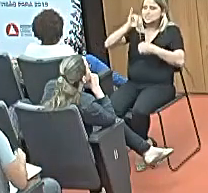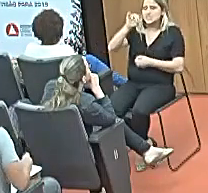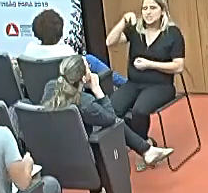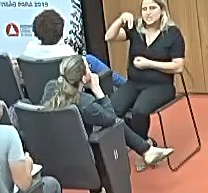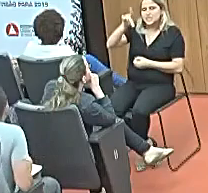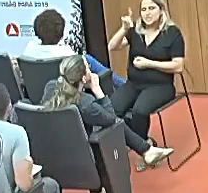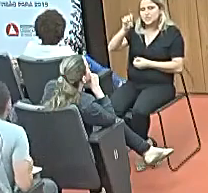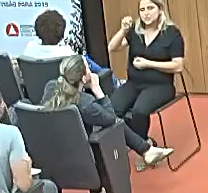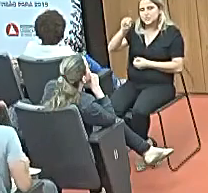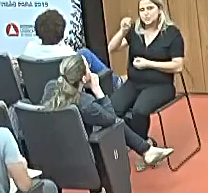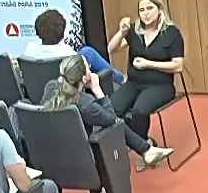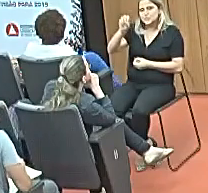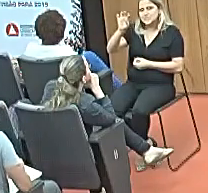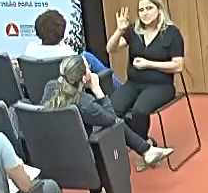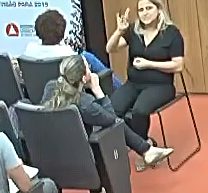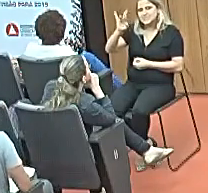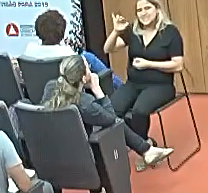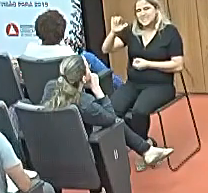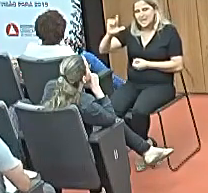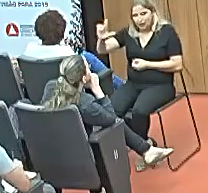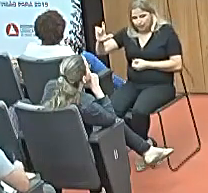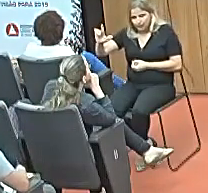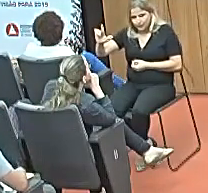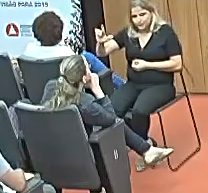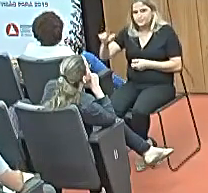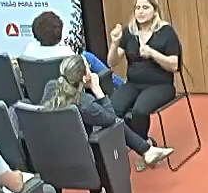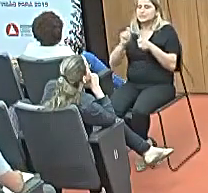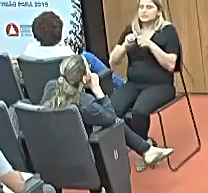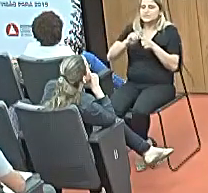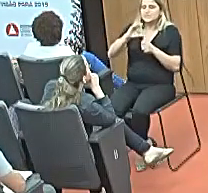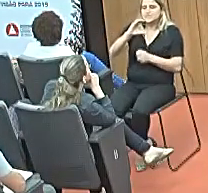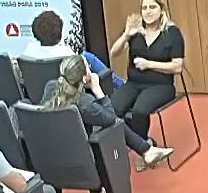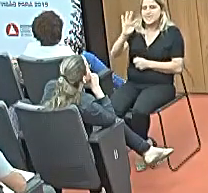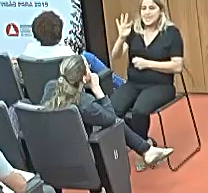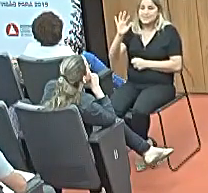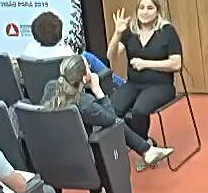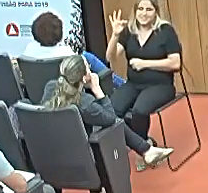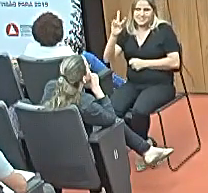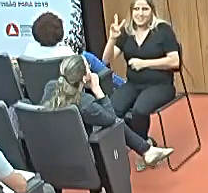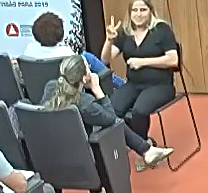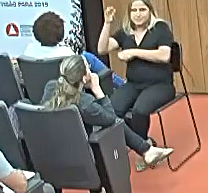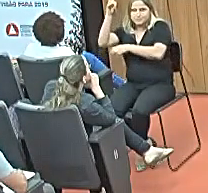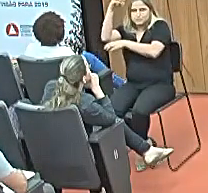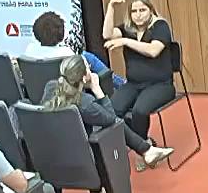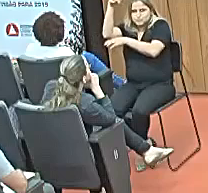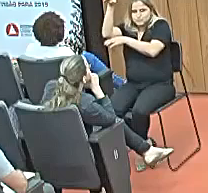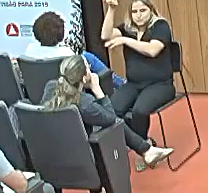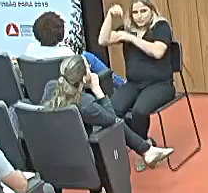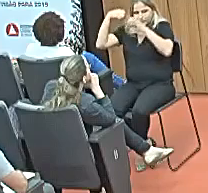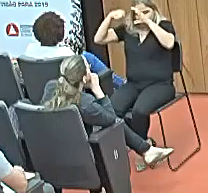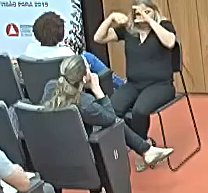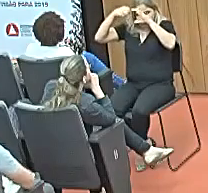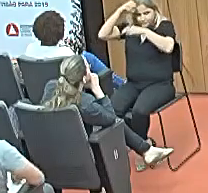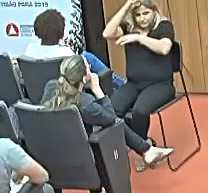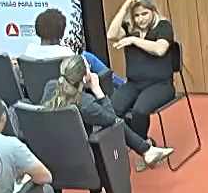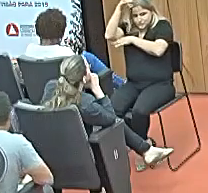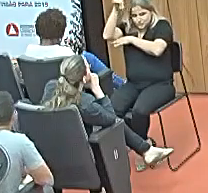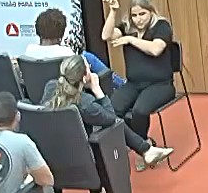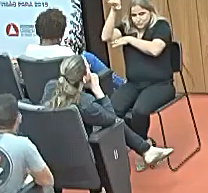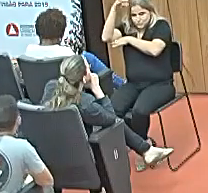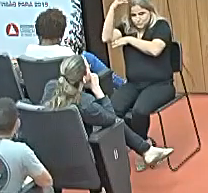instalação do cftv e sonorização nos terminais